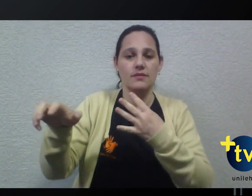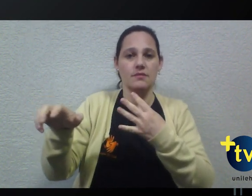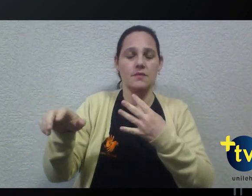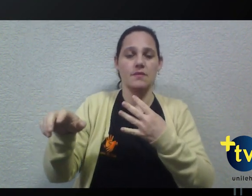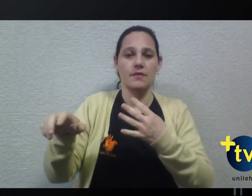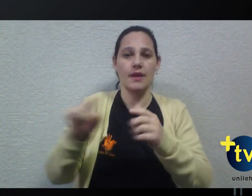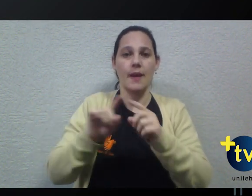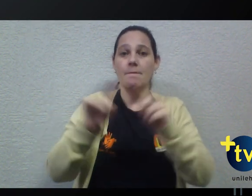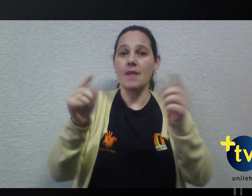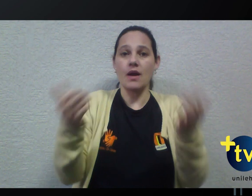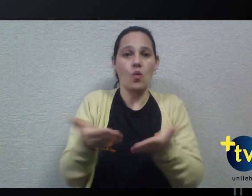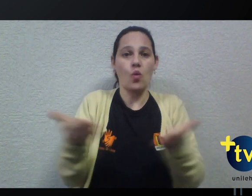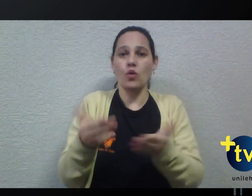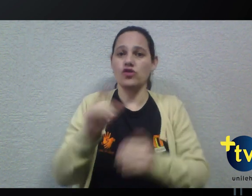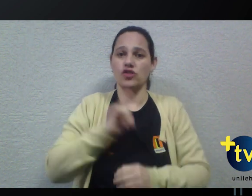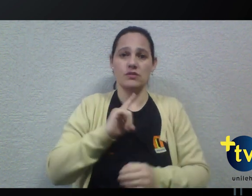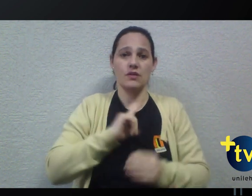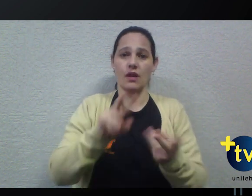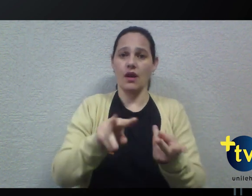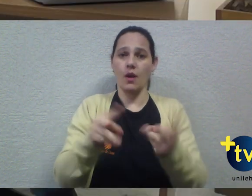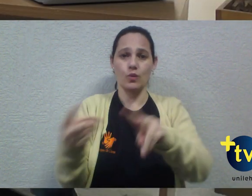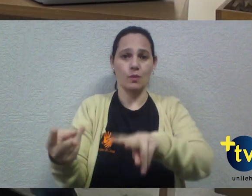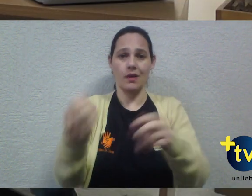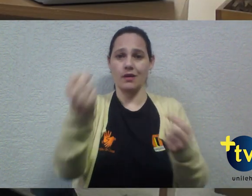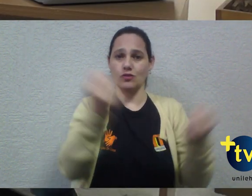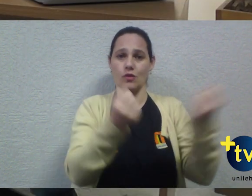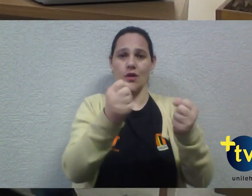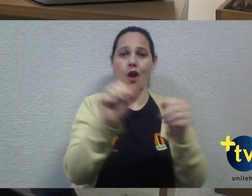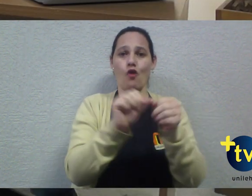seu carro, através do câmbio automático você consegue